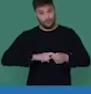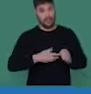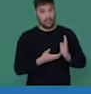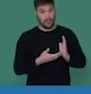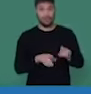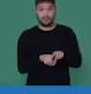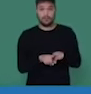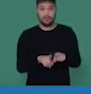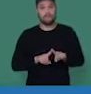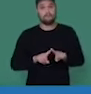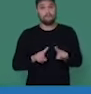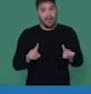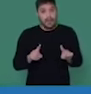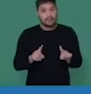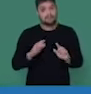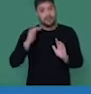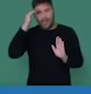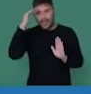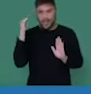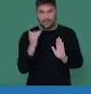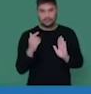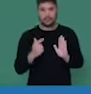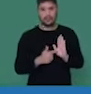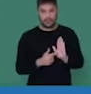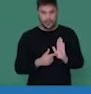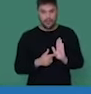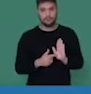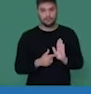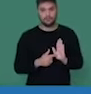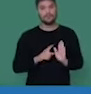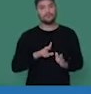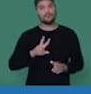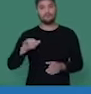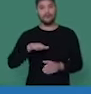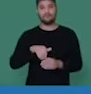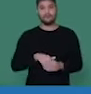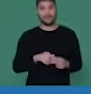também. Mas para respeitar a anualidade, nós vamos votar hoje os dois projetos de leis.